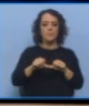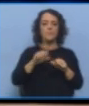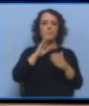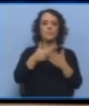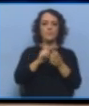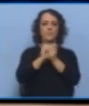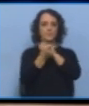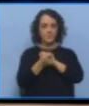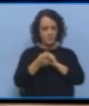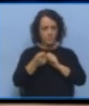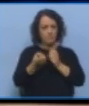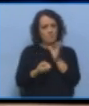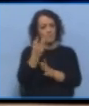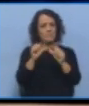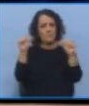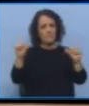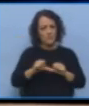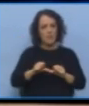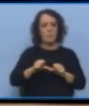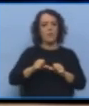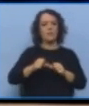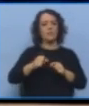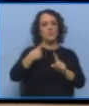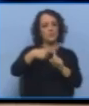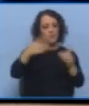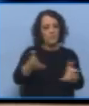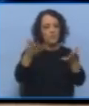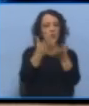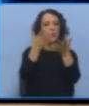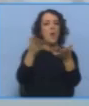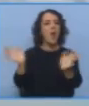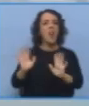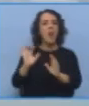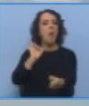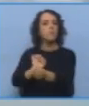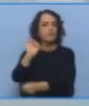para a criação de ciclos virtuosos e não de ciclos viciosos. E diante